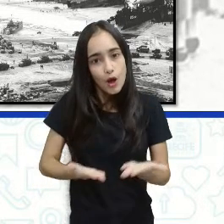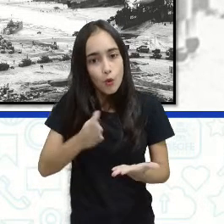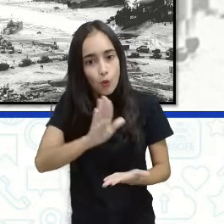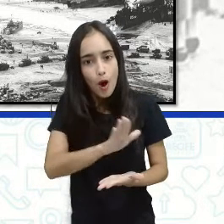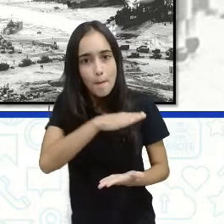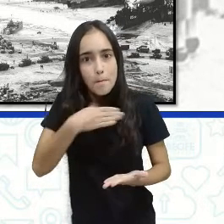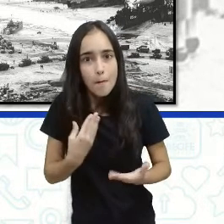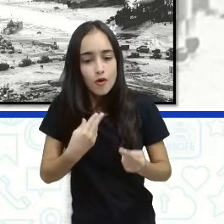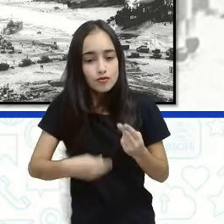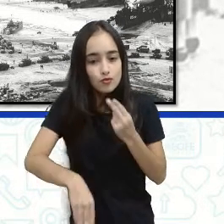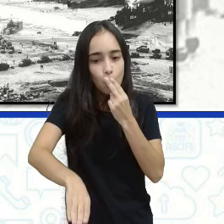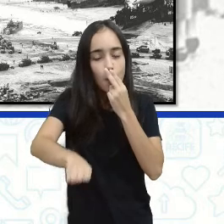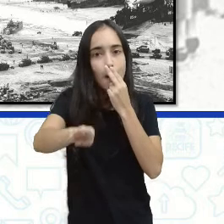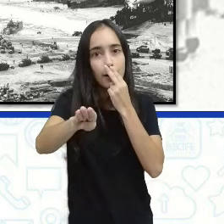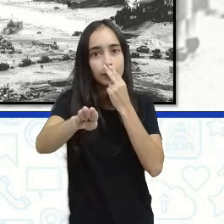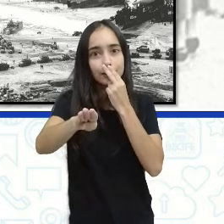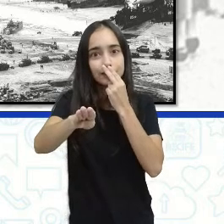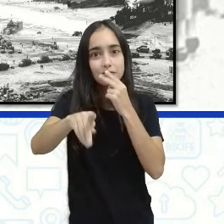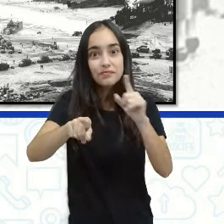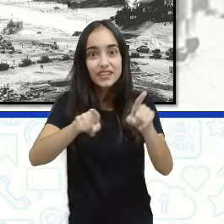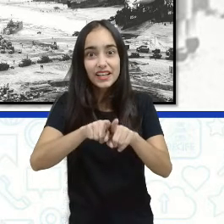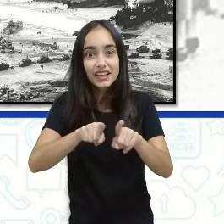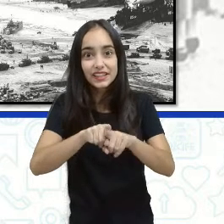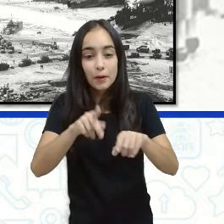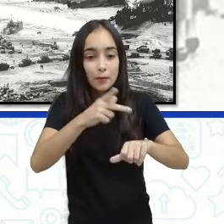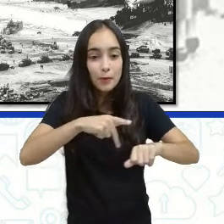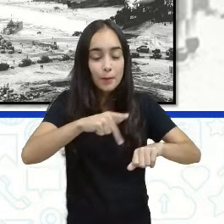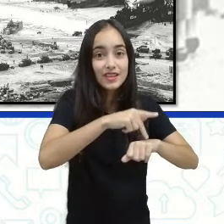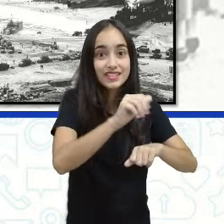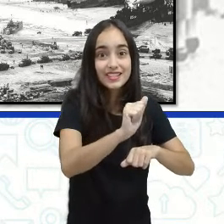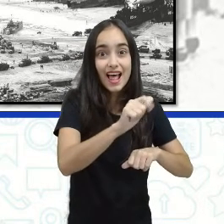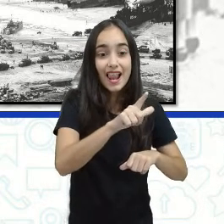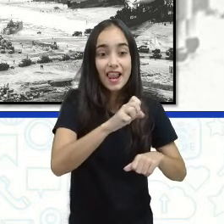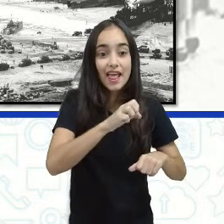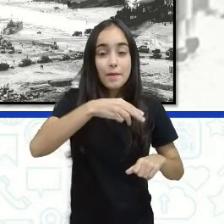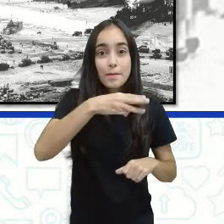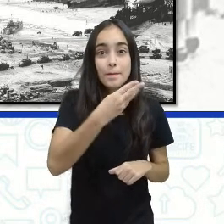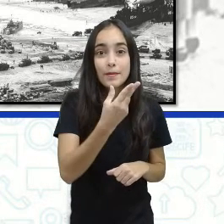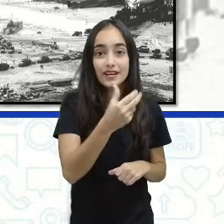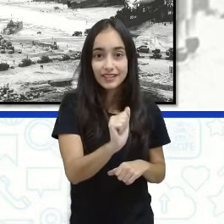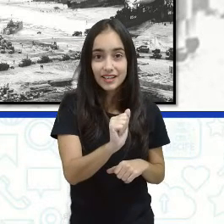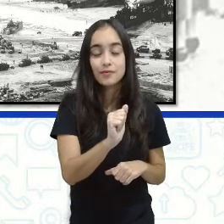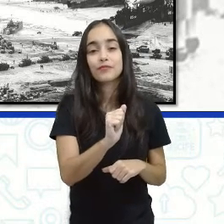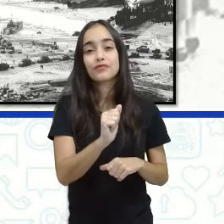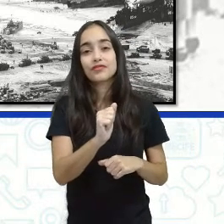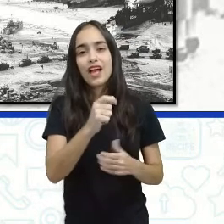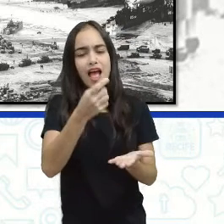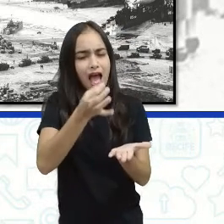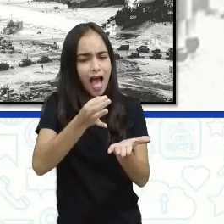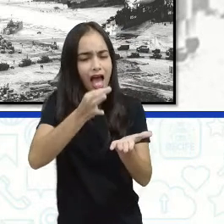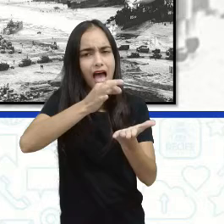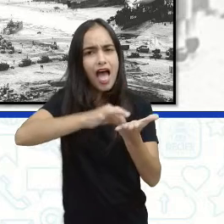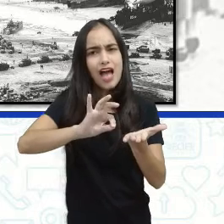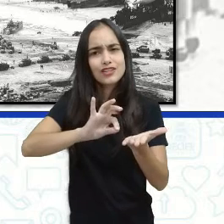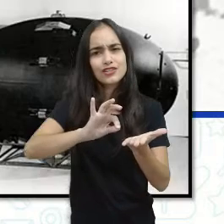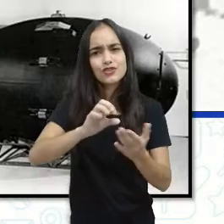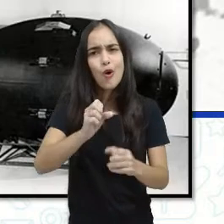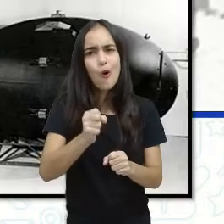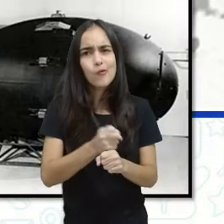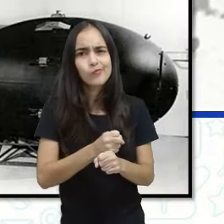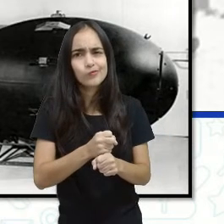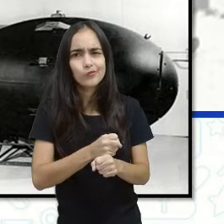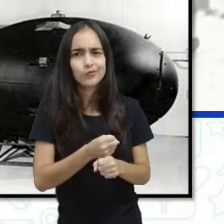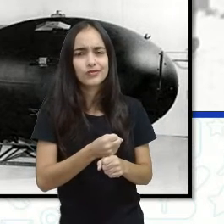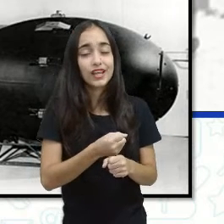Hitler, a Alemanha derrotada, assina em 8 de maio a rendição incondicional ali da Alemanha nazista, né?